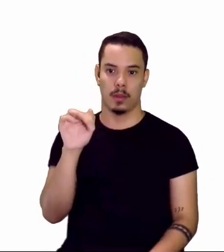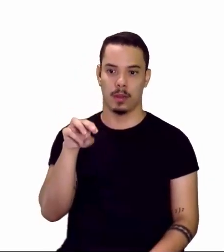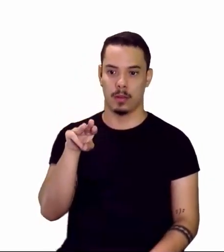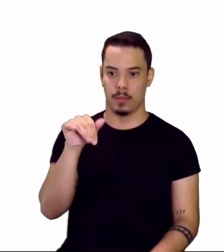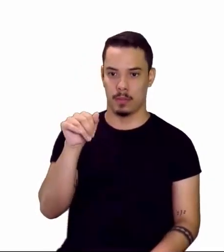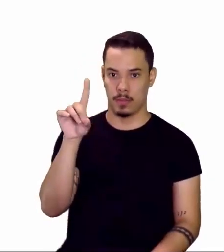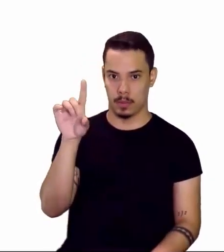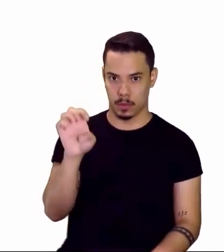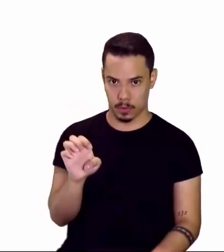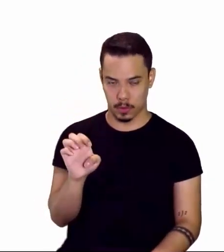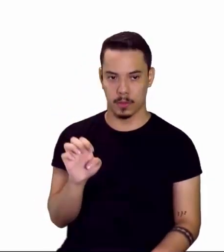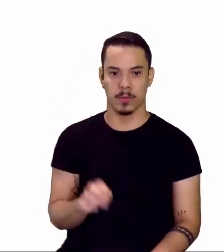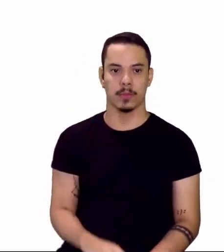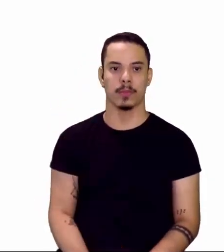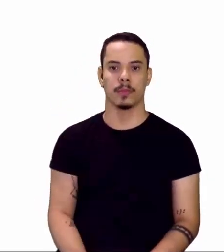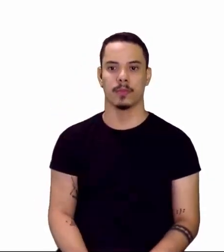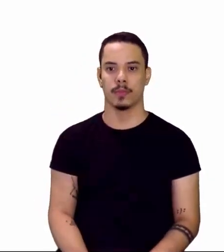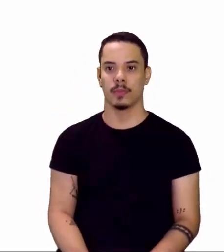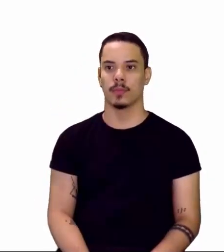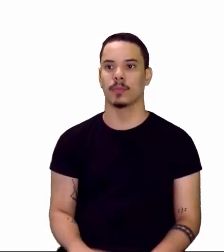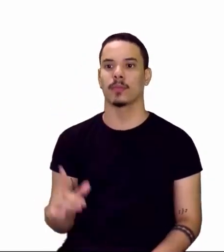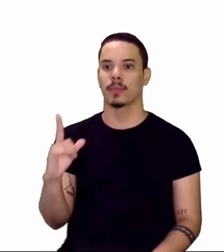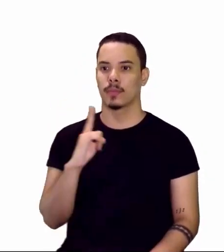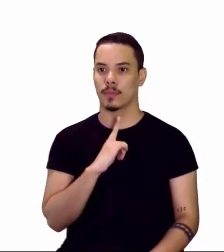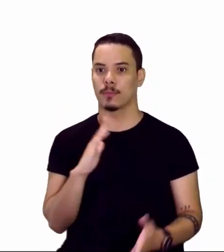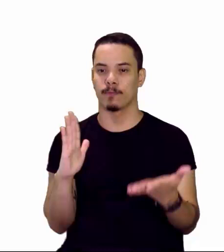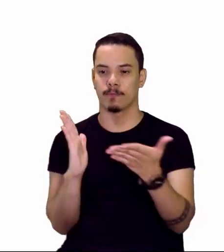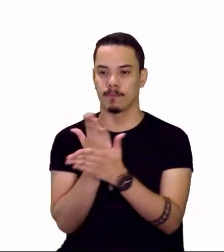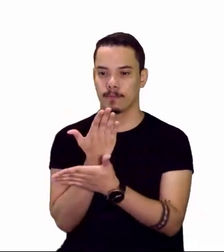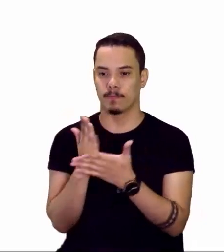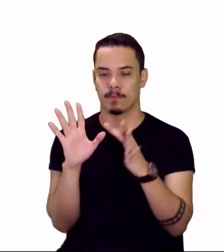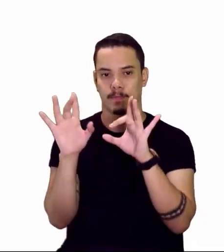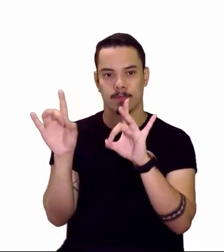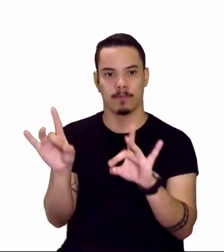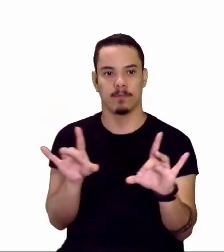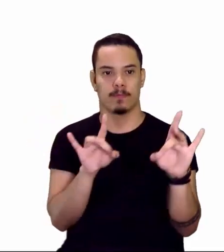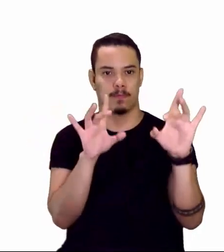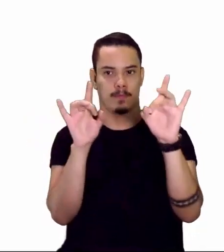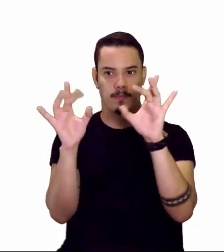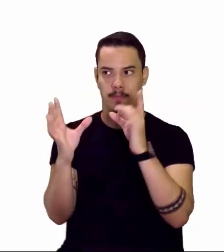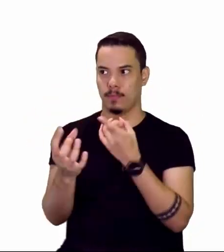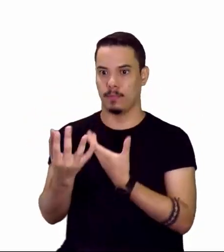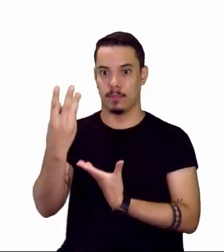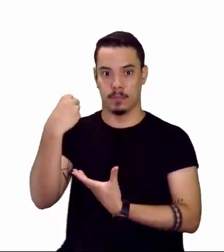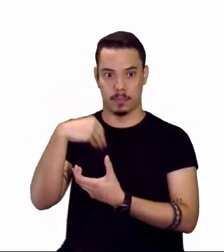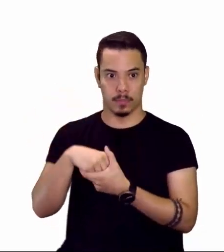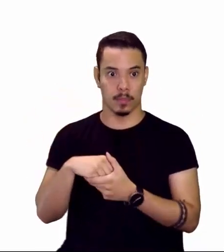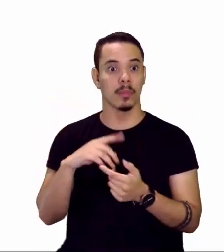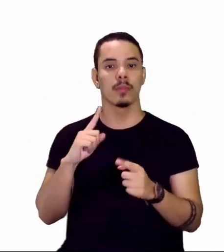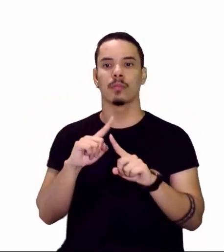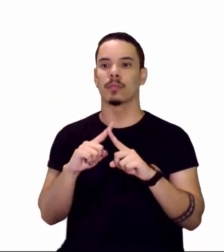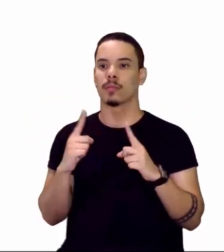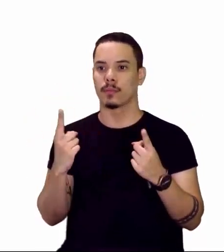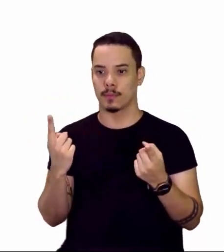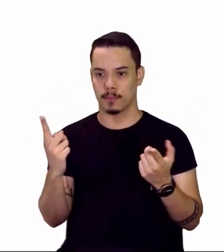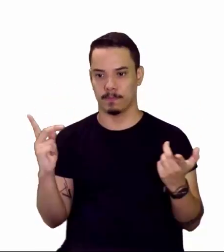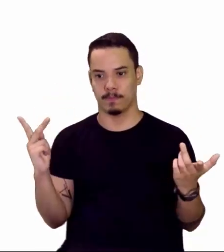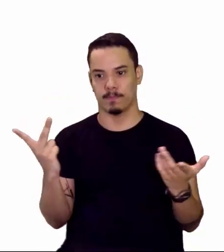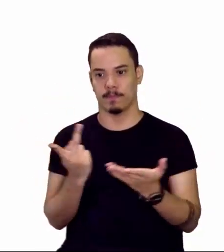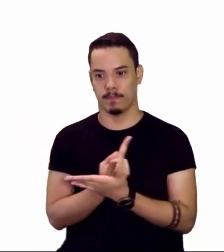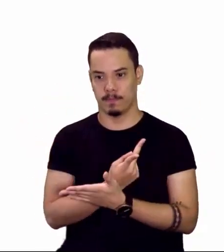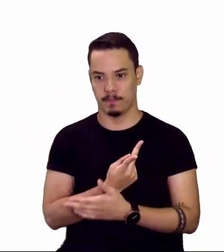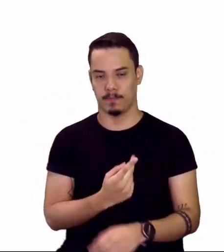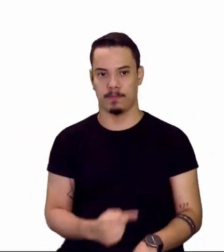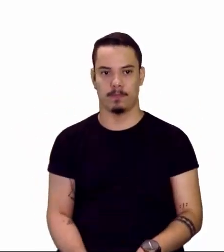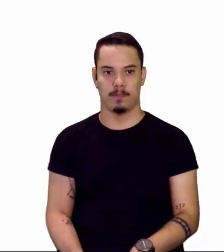triangular. Então, são casos especiais de geometrias, mas que acontece com a